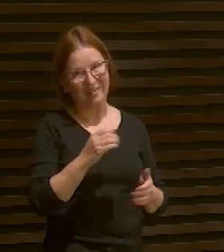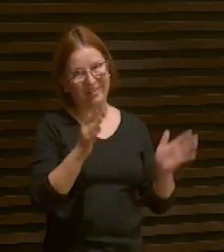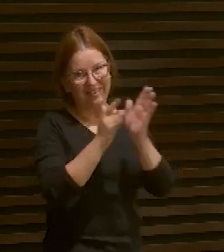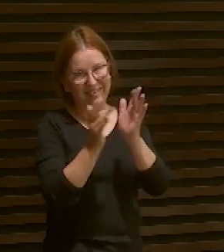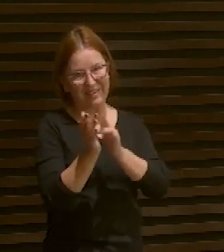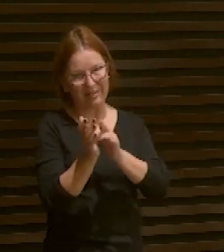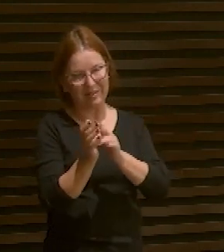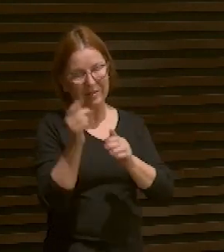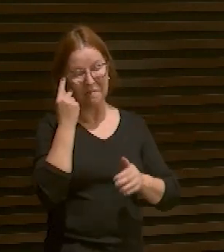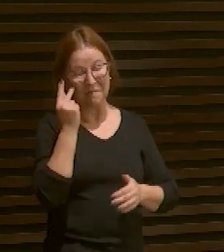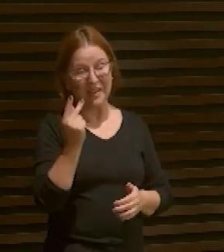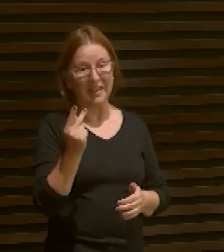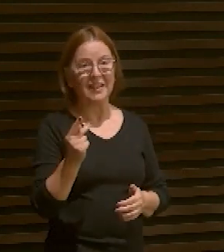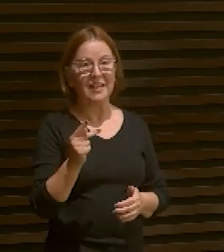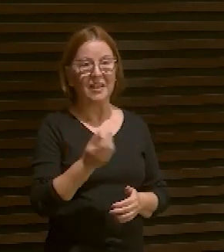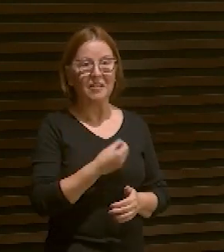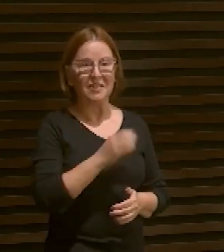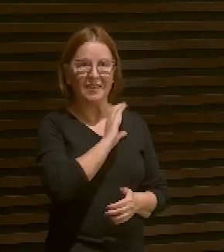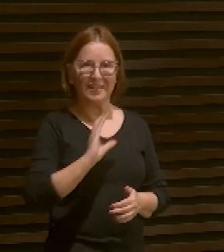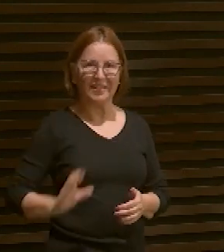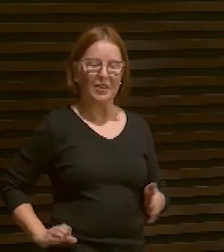se manifeste no nosso corpo mortal.